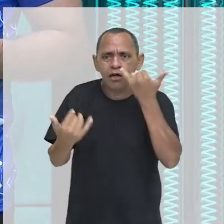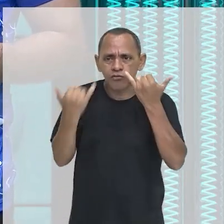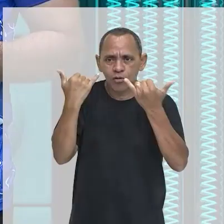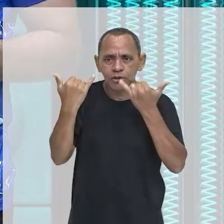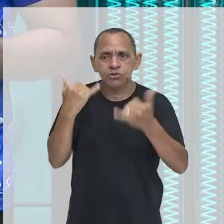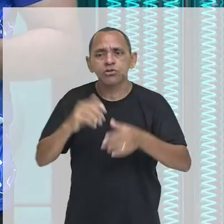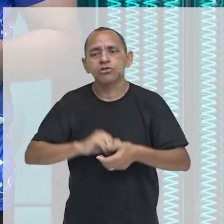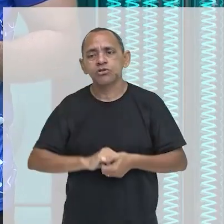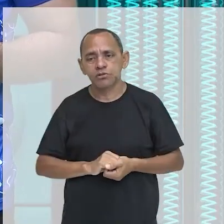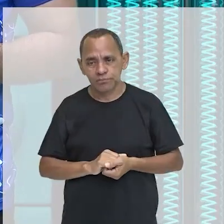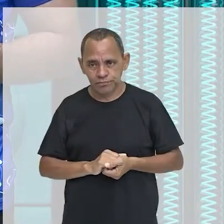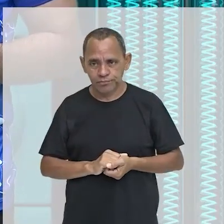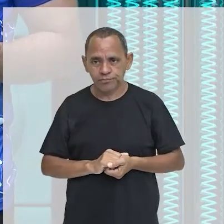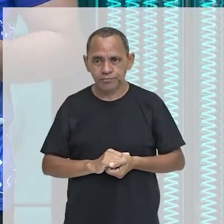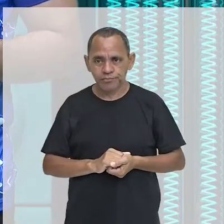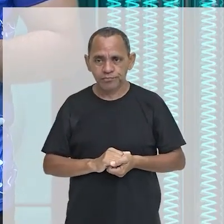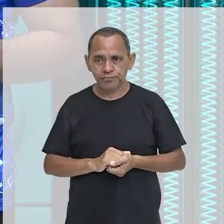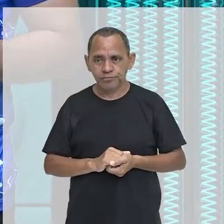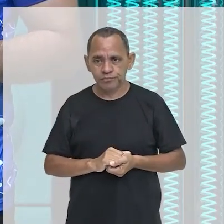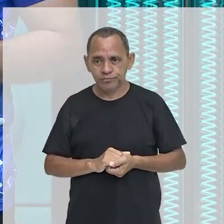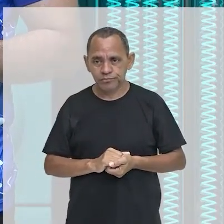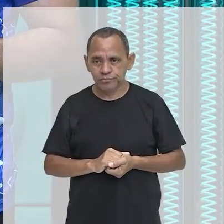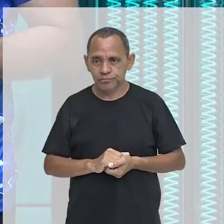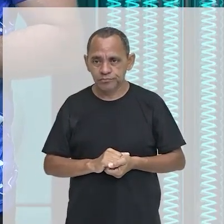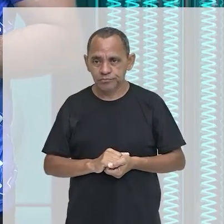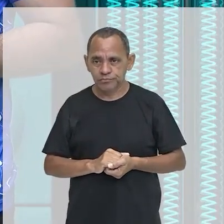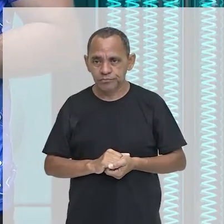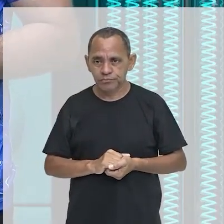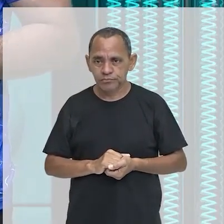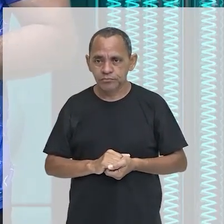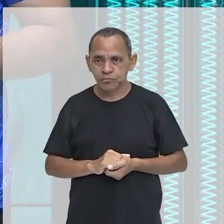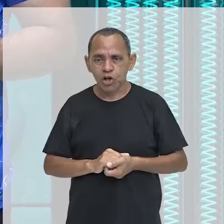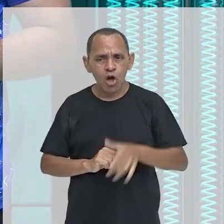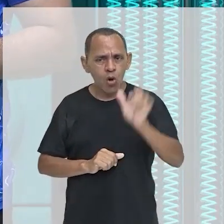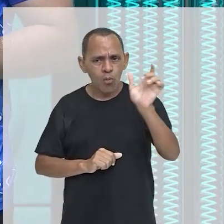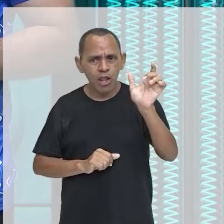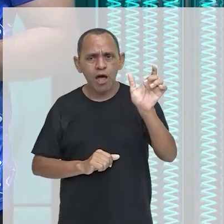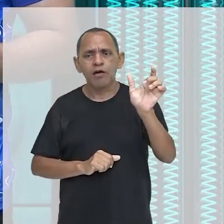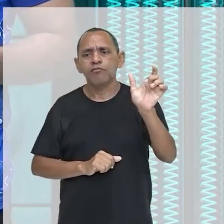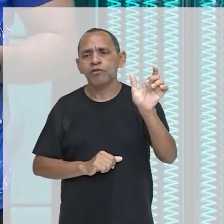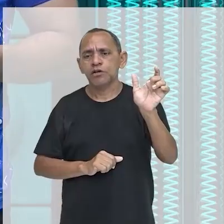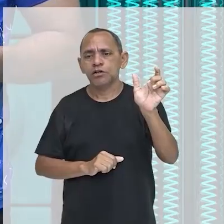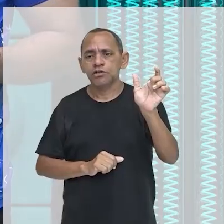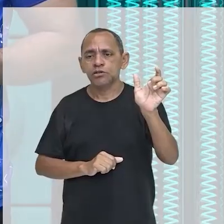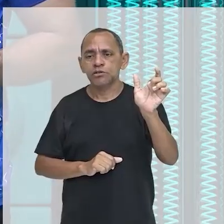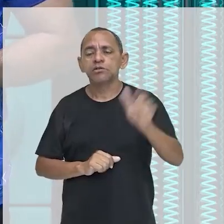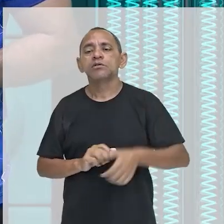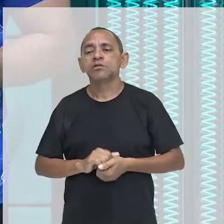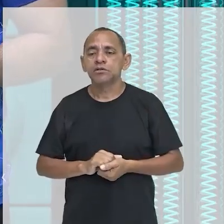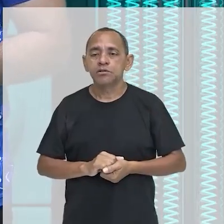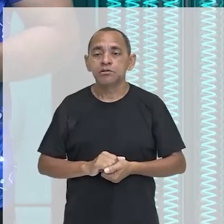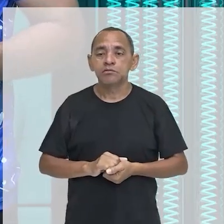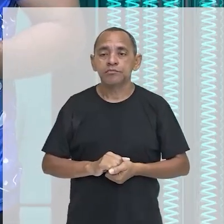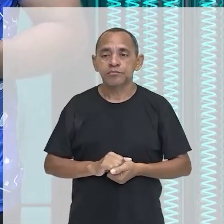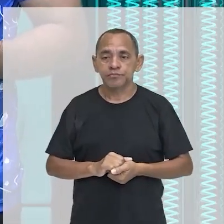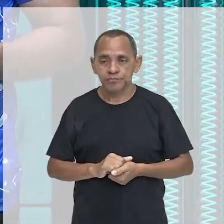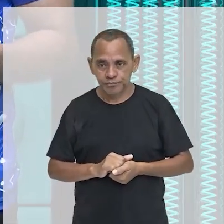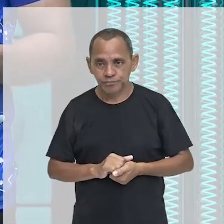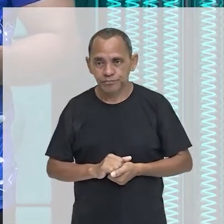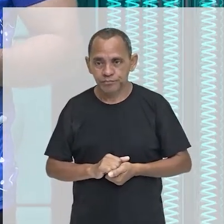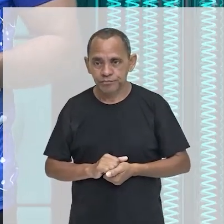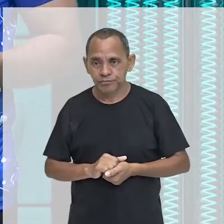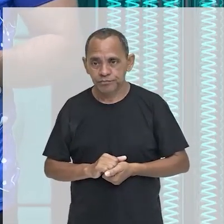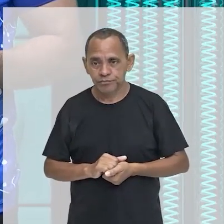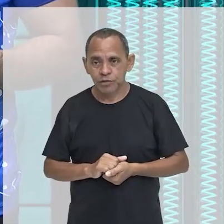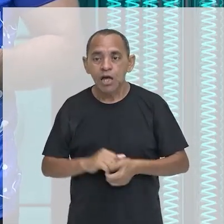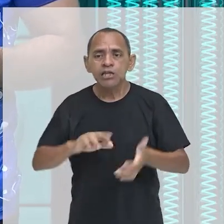data. Data, então, não é data, né? É uma palavrinha que é um falso cognato, não é data, e sim dados, tá? O